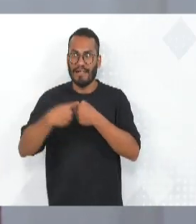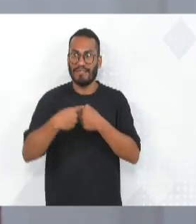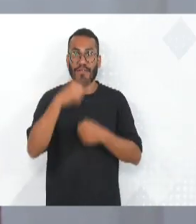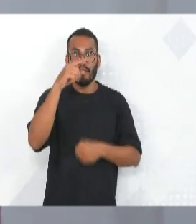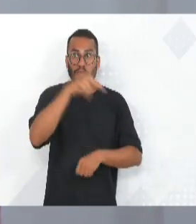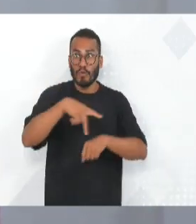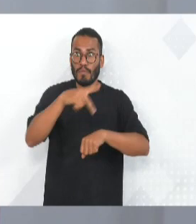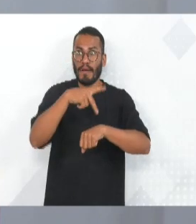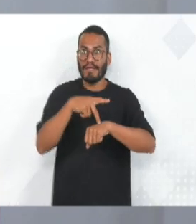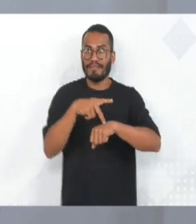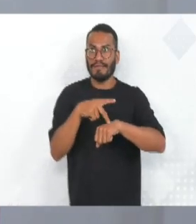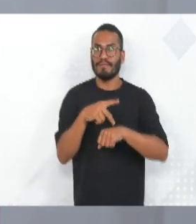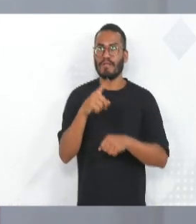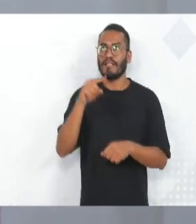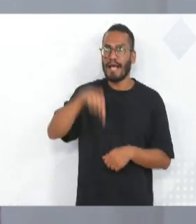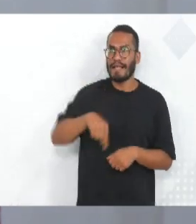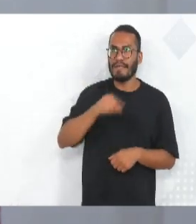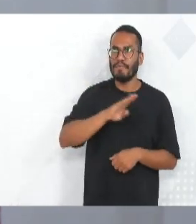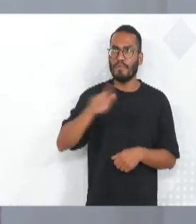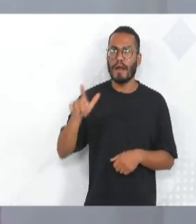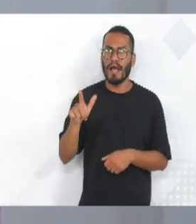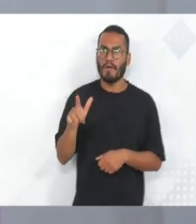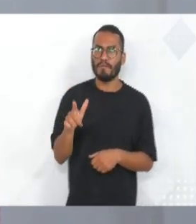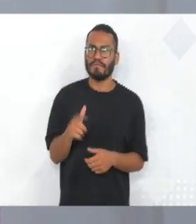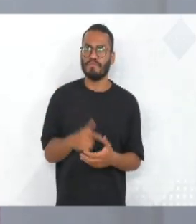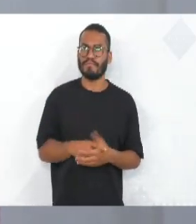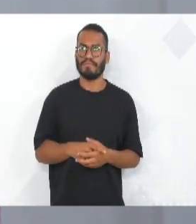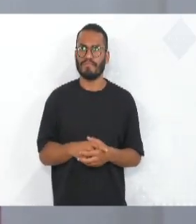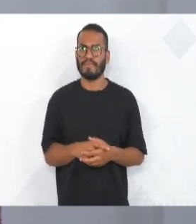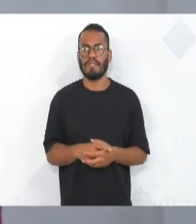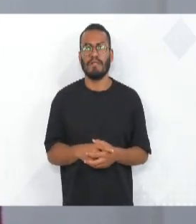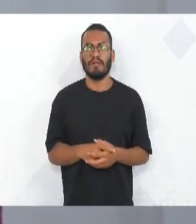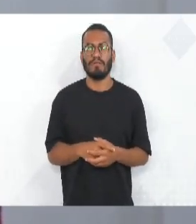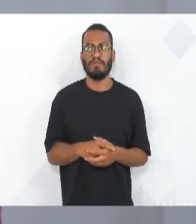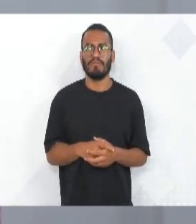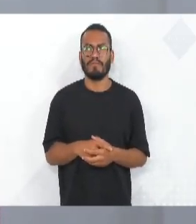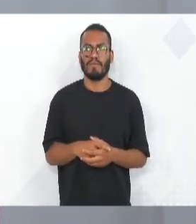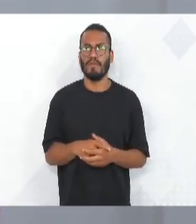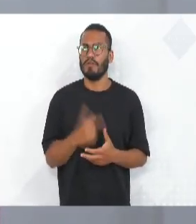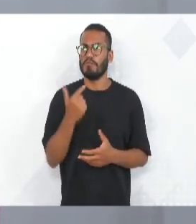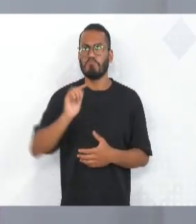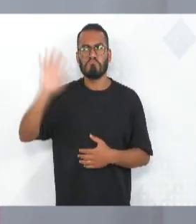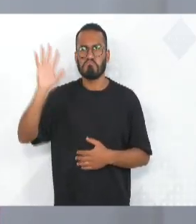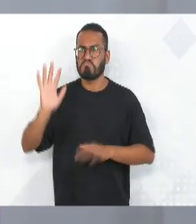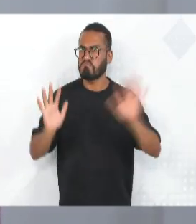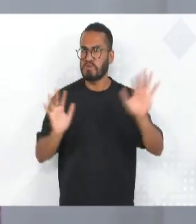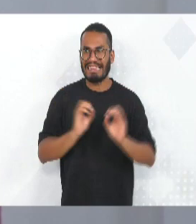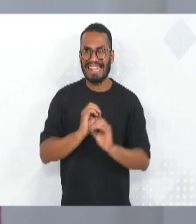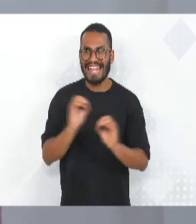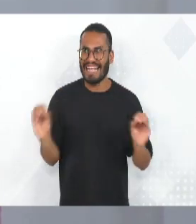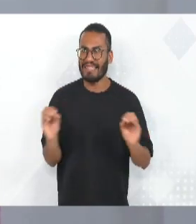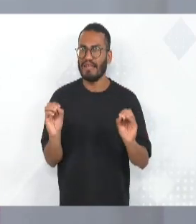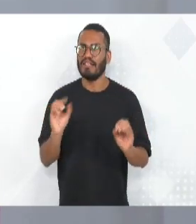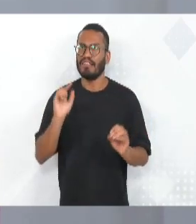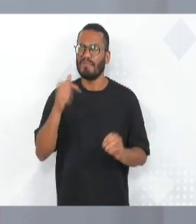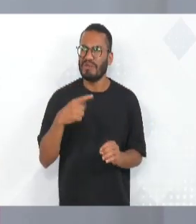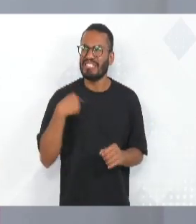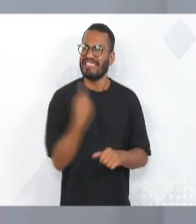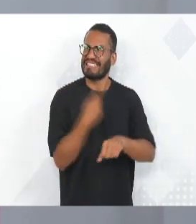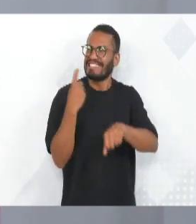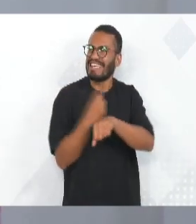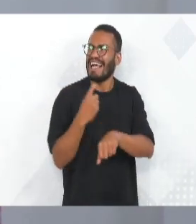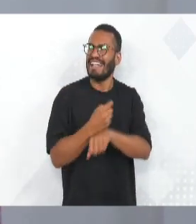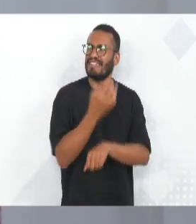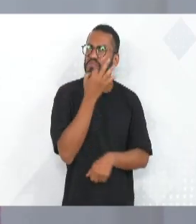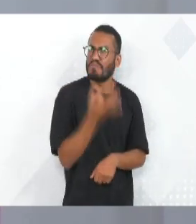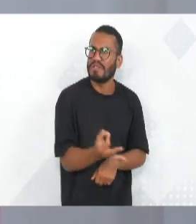do país e a nossa cidade aqui nem sequer se manifesta depois dizem que a gente é chato só faz